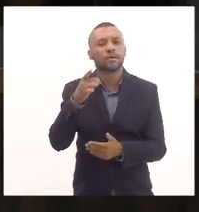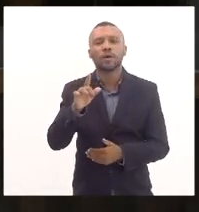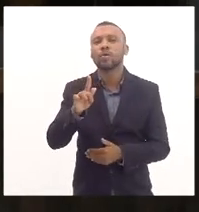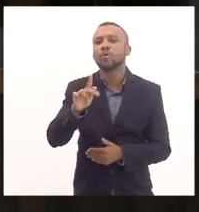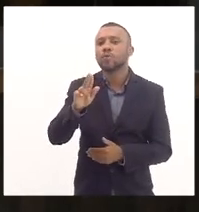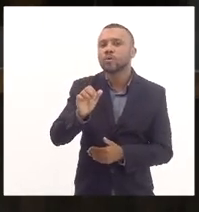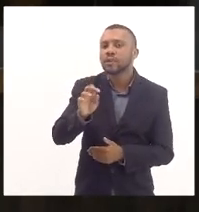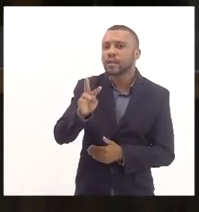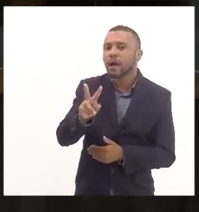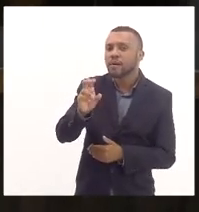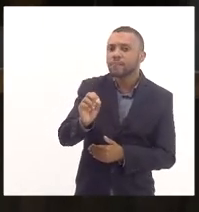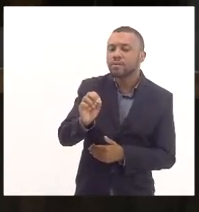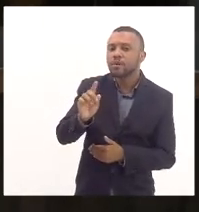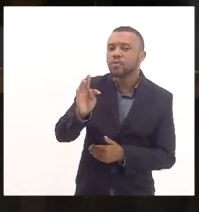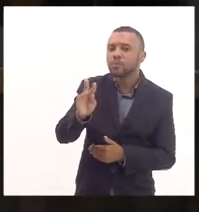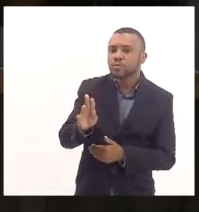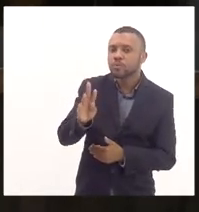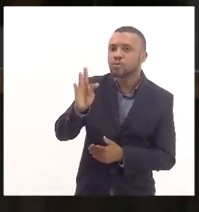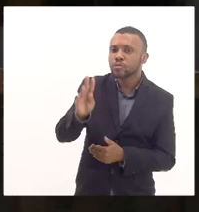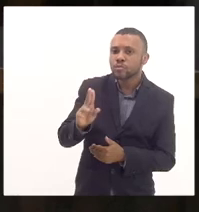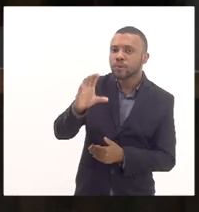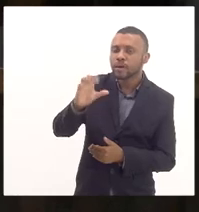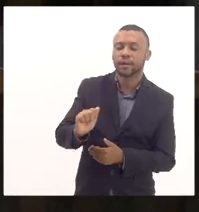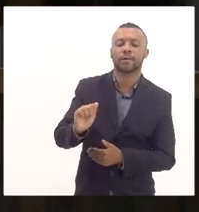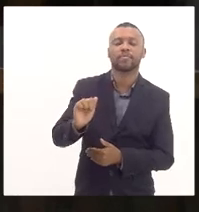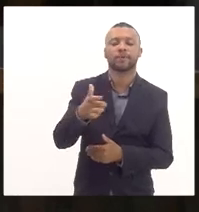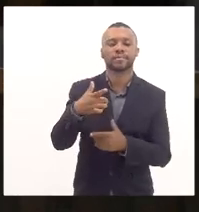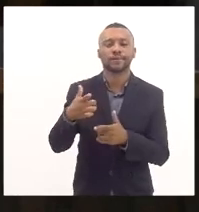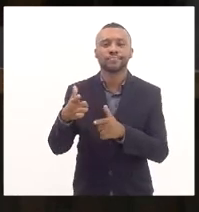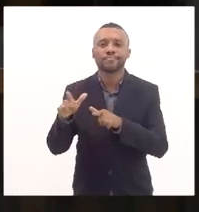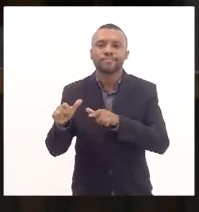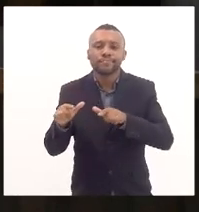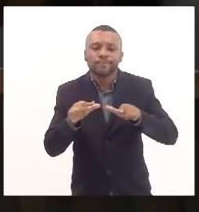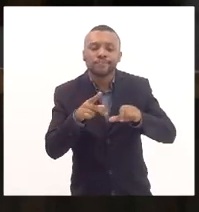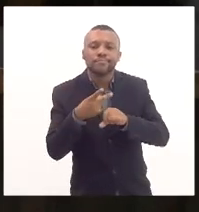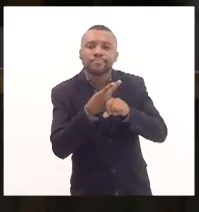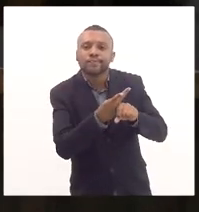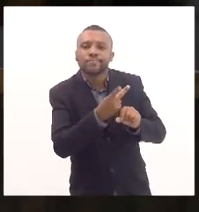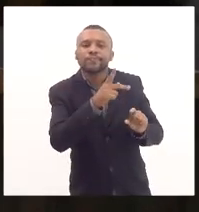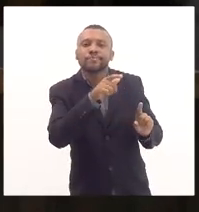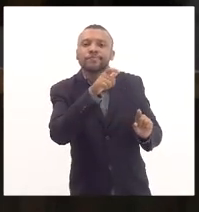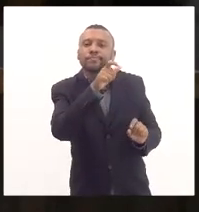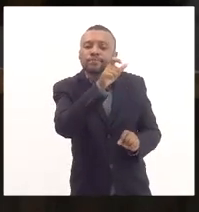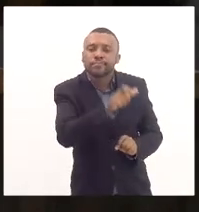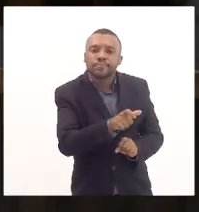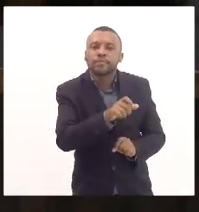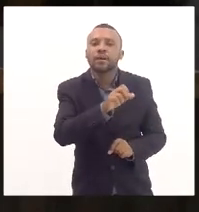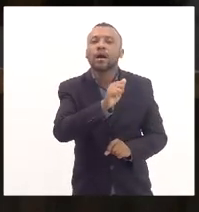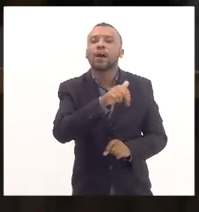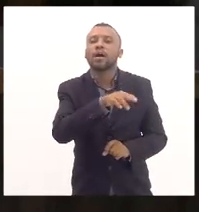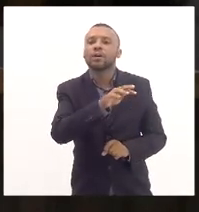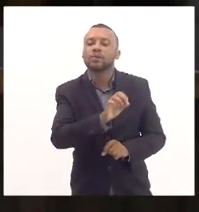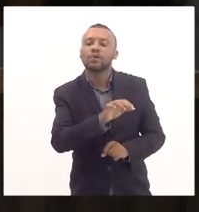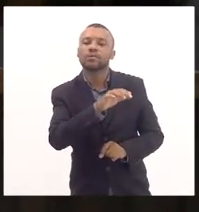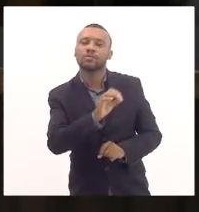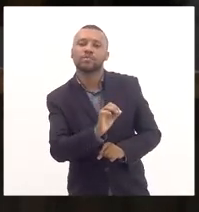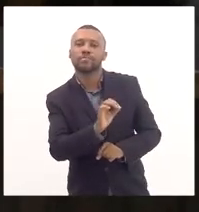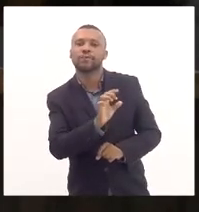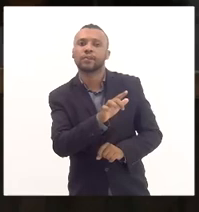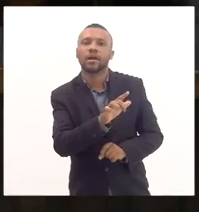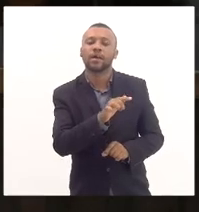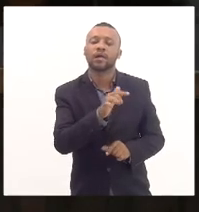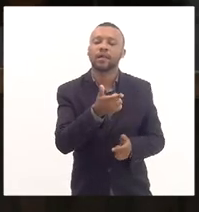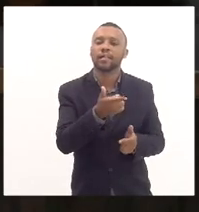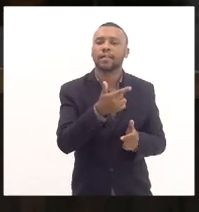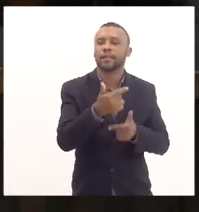tutuca que concede o Título de Cidadão do Estado do Rio de Janeiro ao Excelentíssimo Senhor Antônio Rodrigues da rede